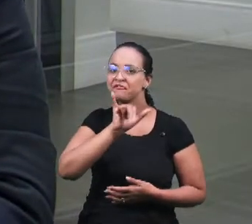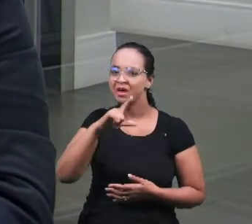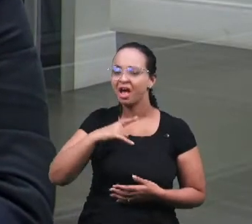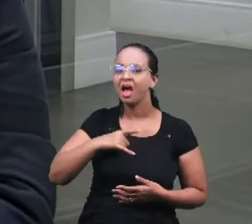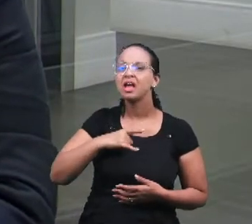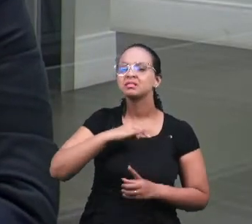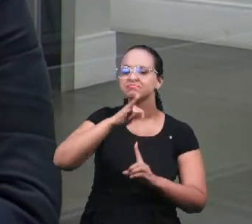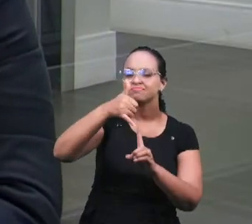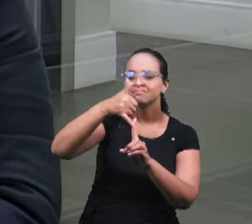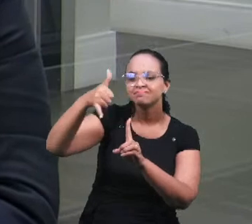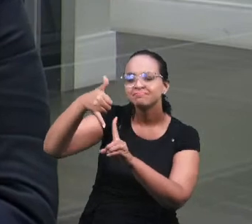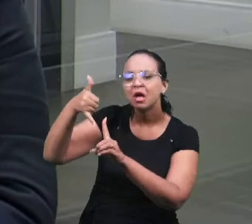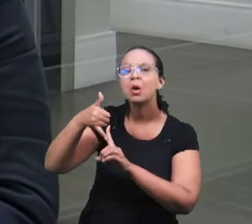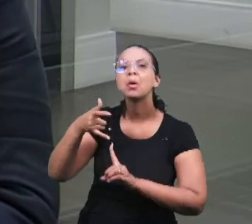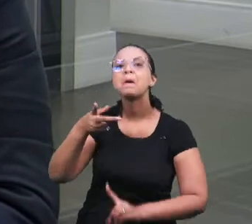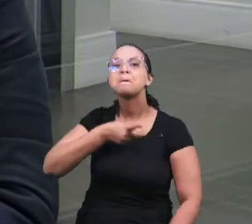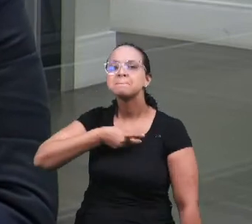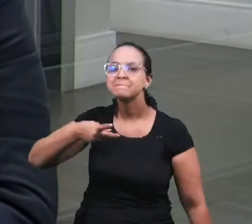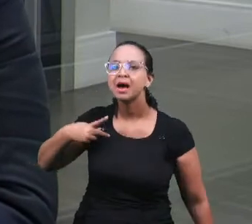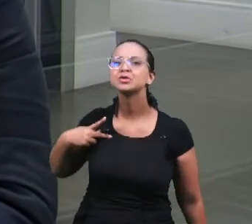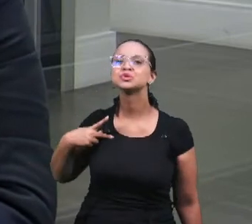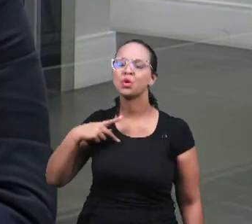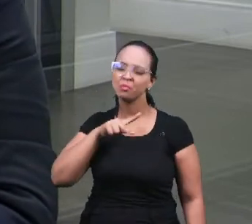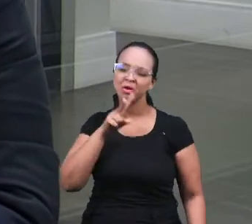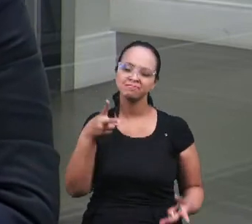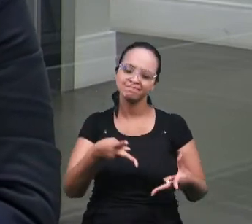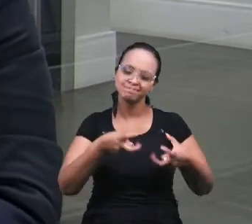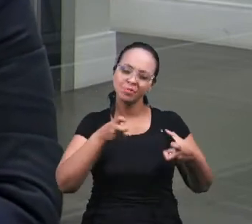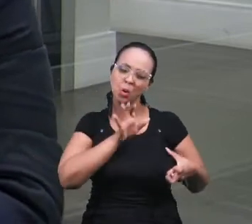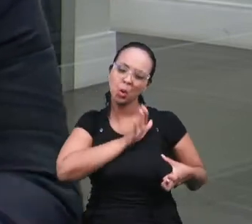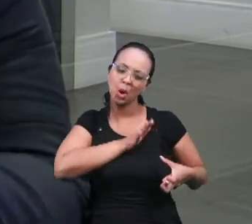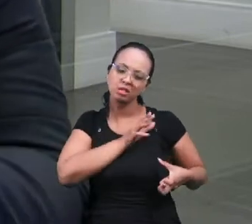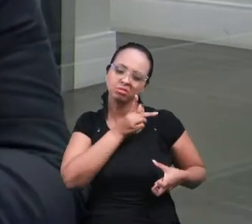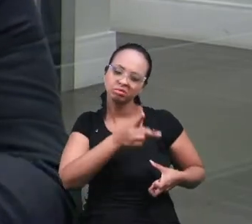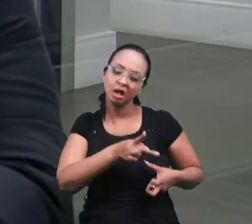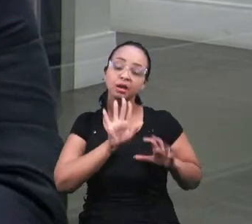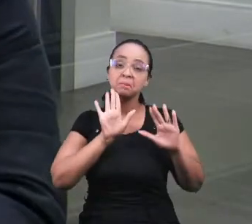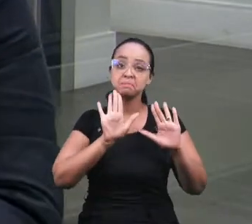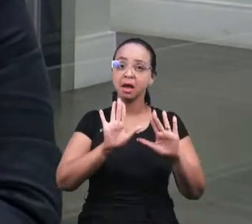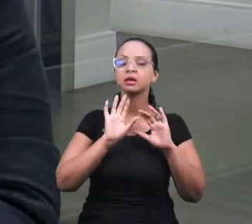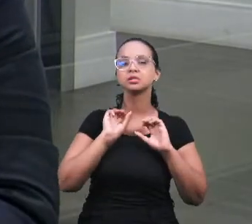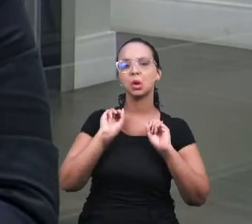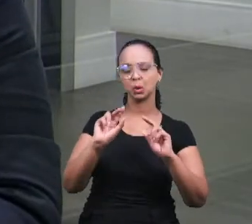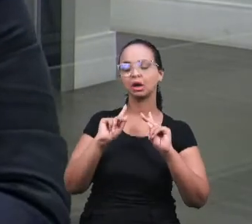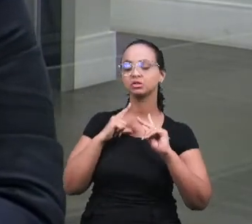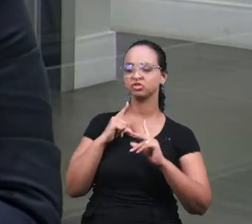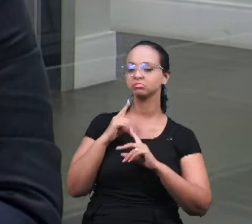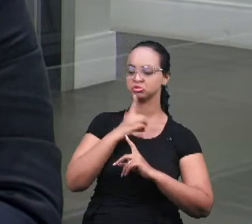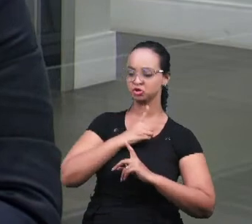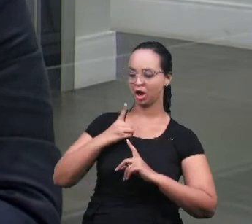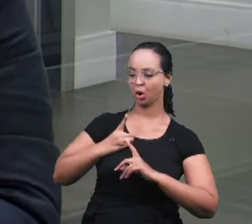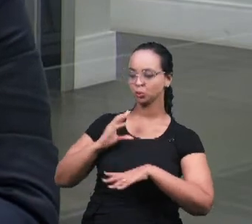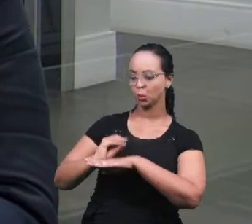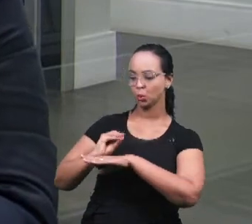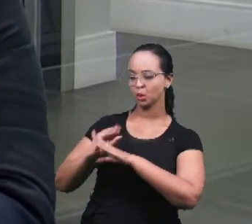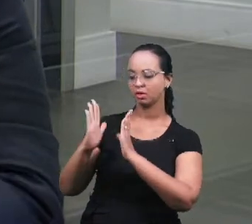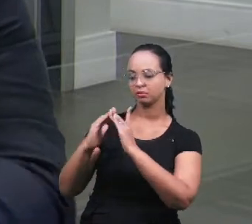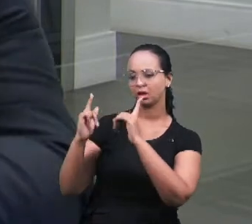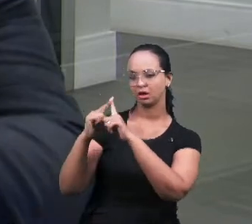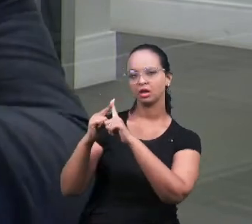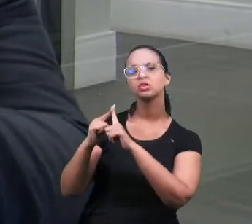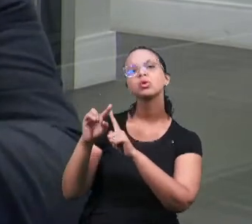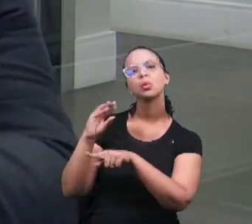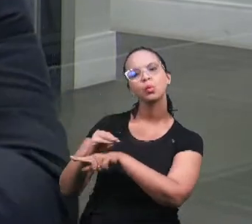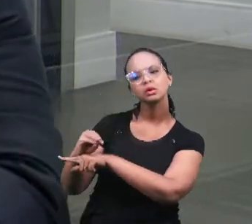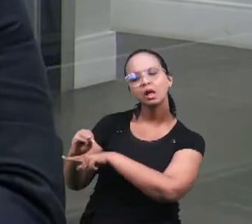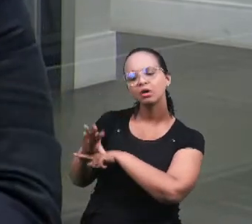pastores conforme o coração dele, ao seu povo, né? Mas naquela época era muito comum o diácono tomar conta de igreja. Então eu fiquei tomando conta de